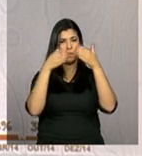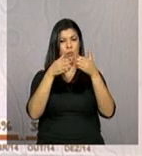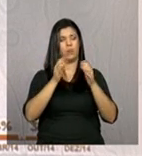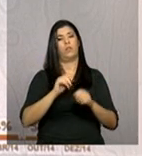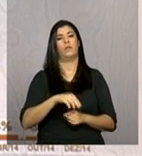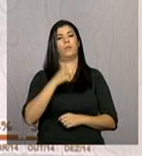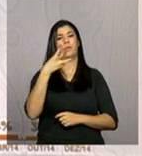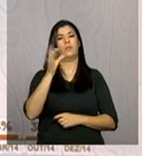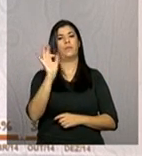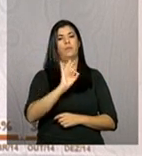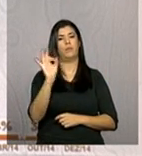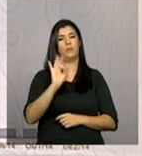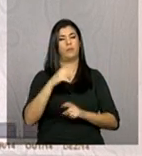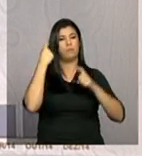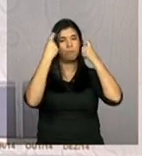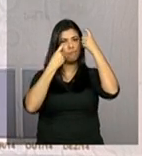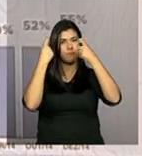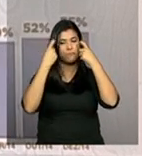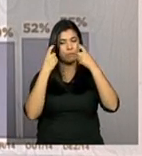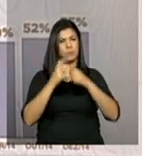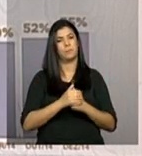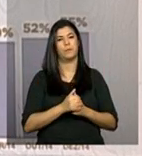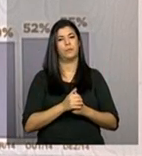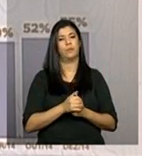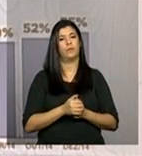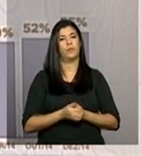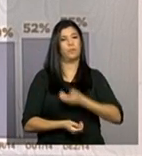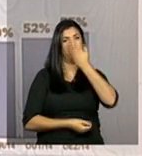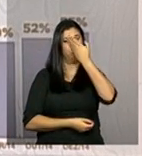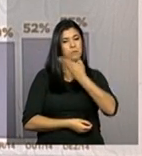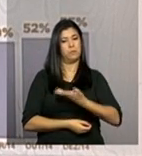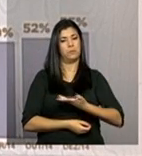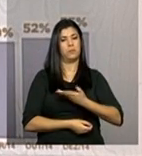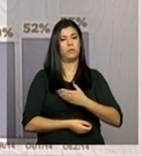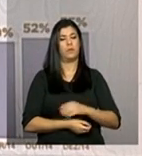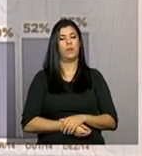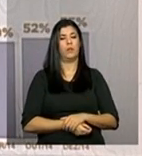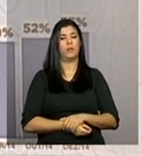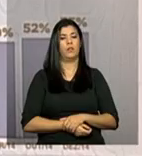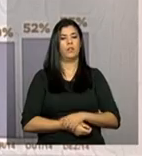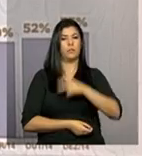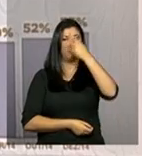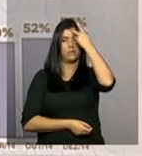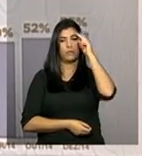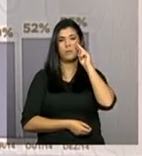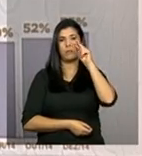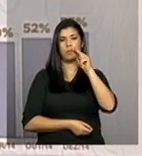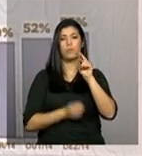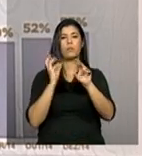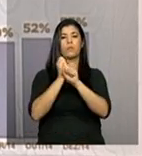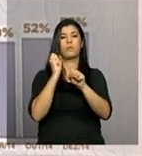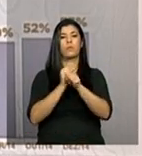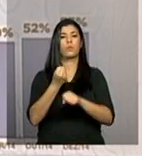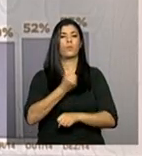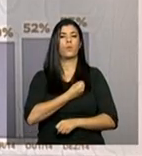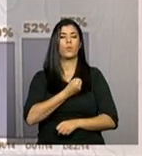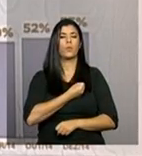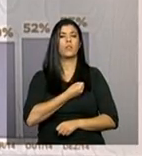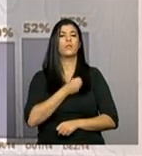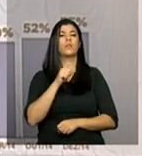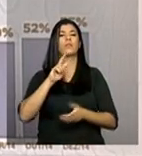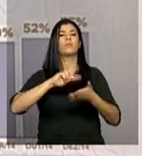3% em preocupante. Aqui, como são quem consegue lidar fácil com os números, percebe que